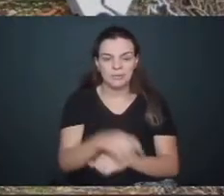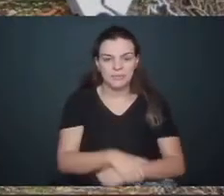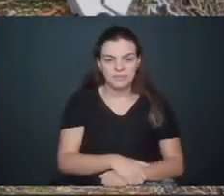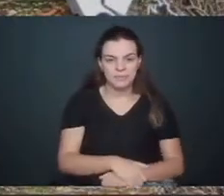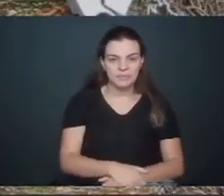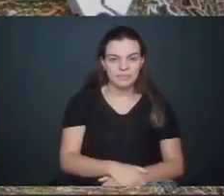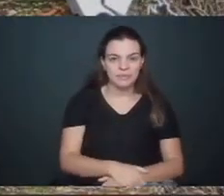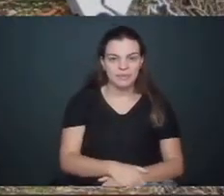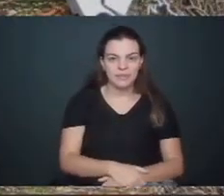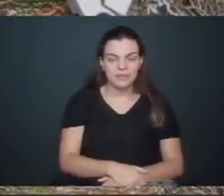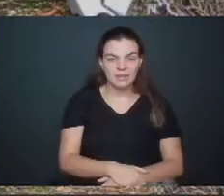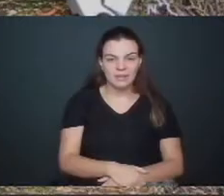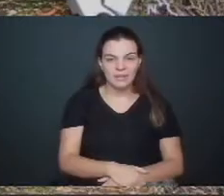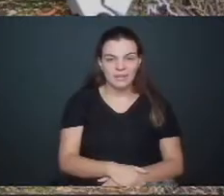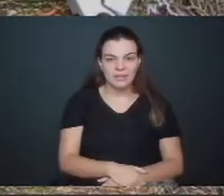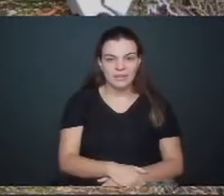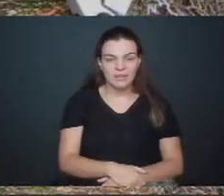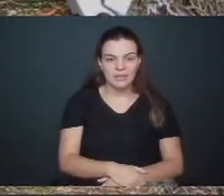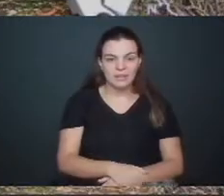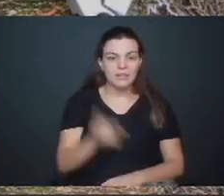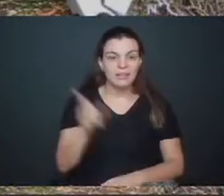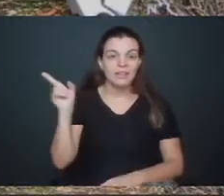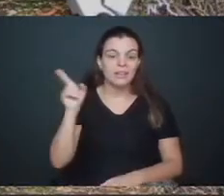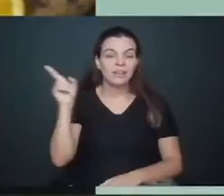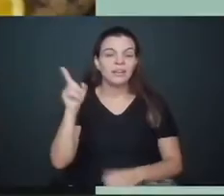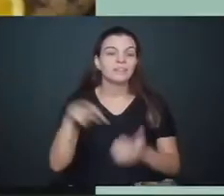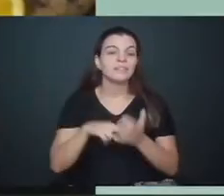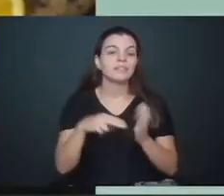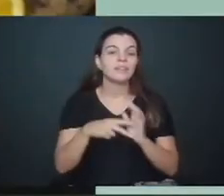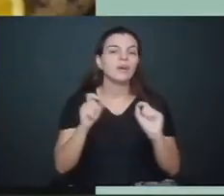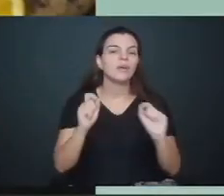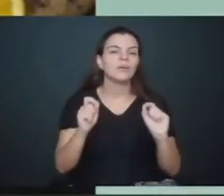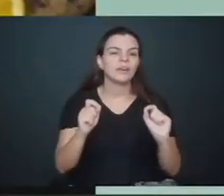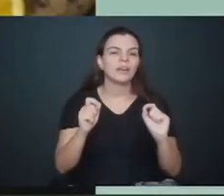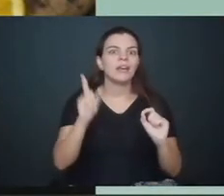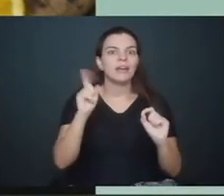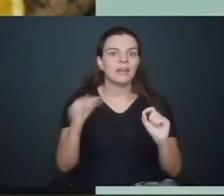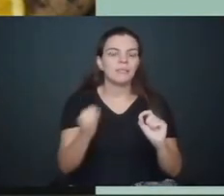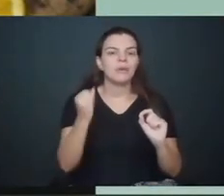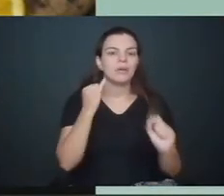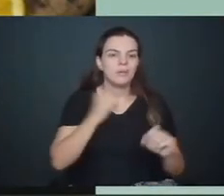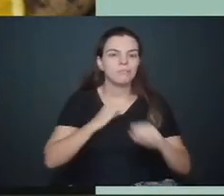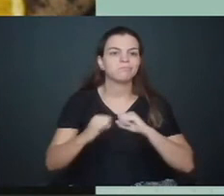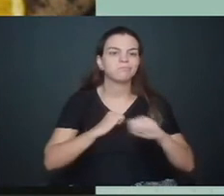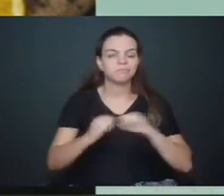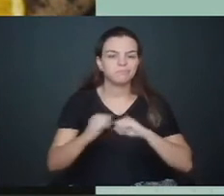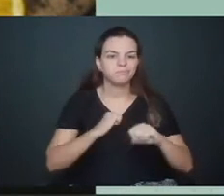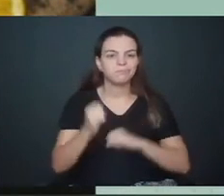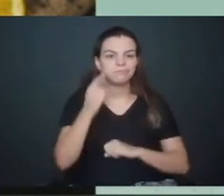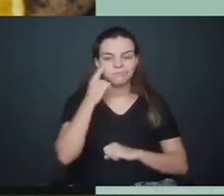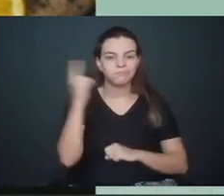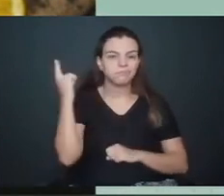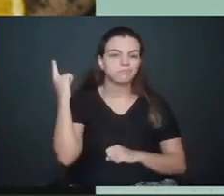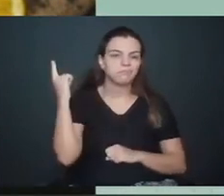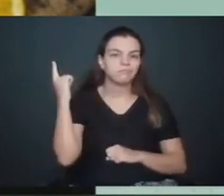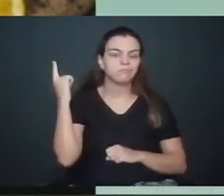uma só. Então, isso quer dizer o quê? Olha só o potencial que se tem para avançar. Nós temos isso aí tudo clonado, hein? Olha o que eu estou